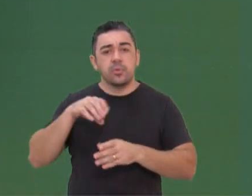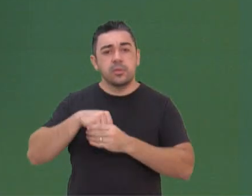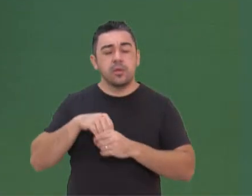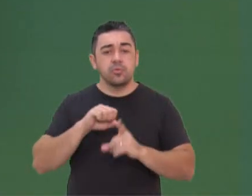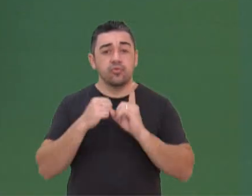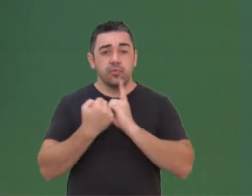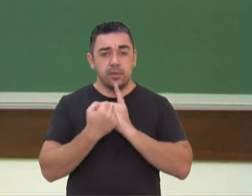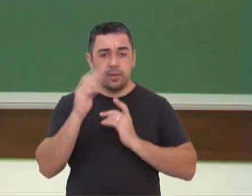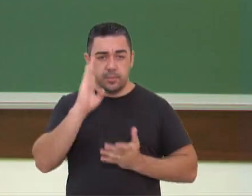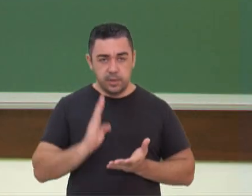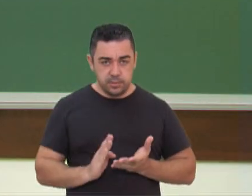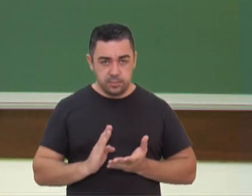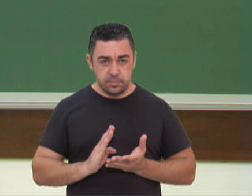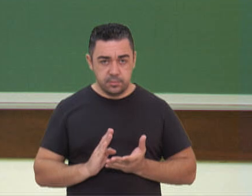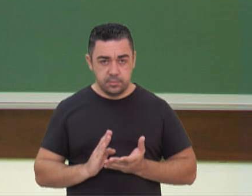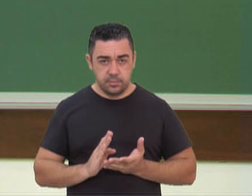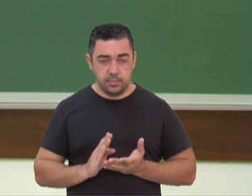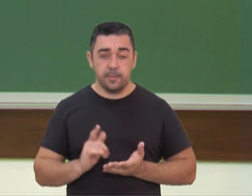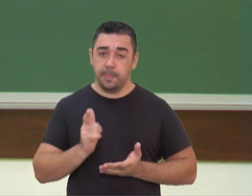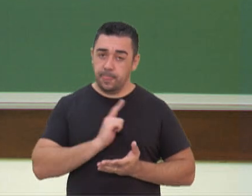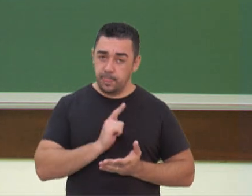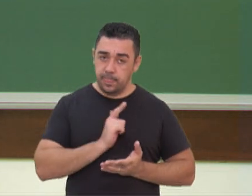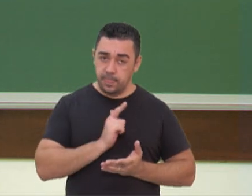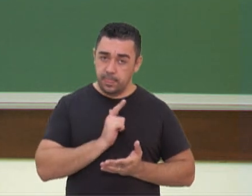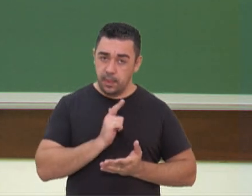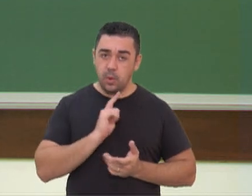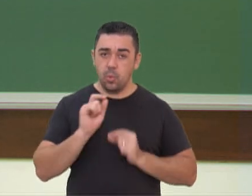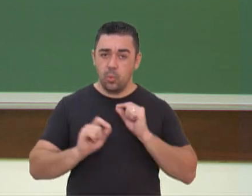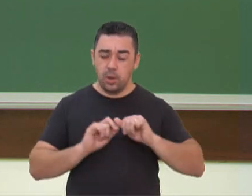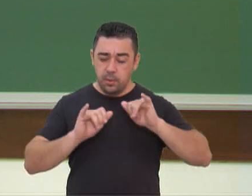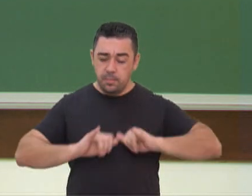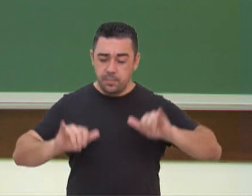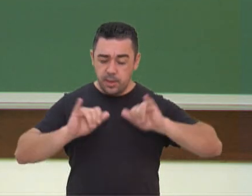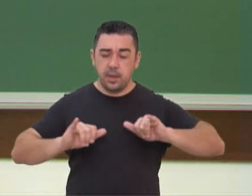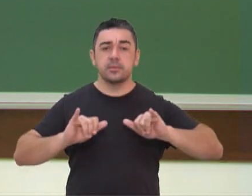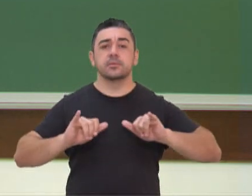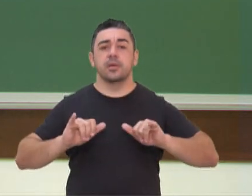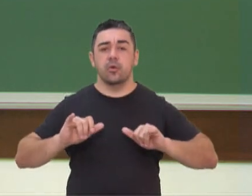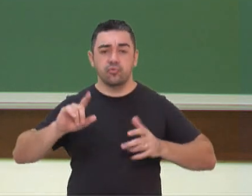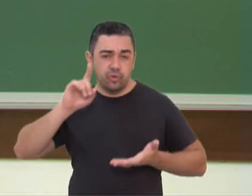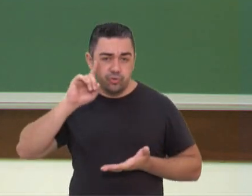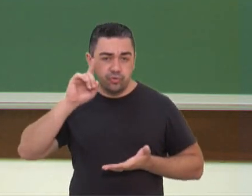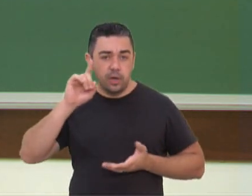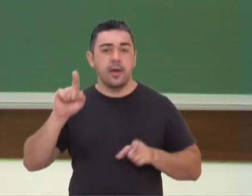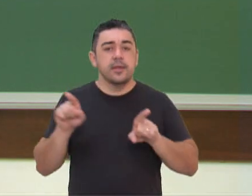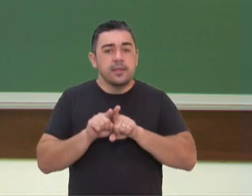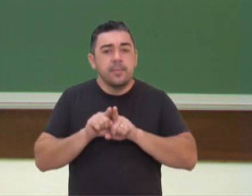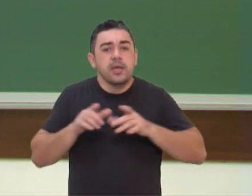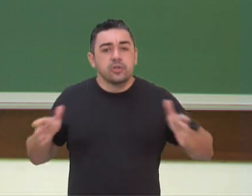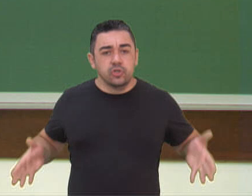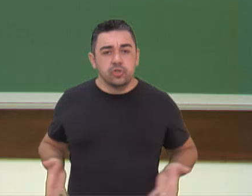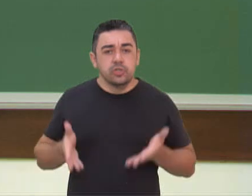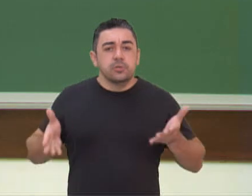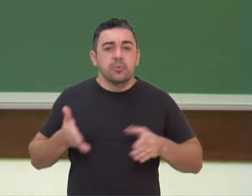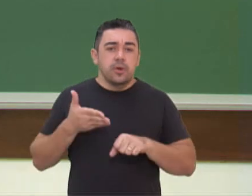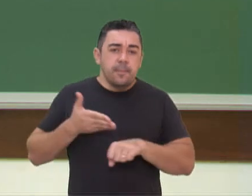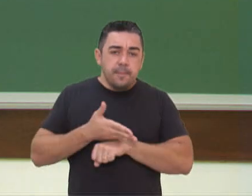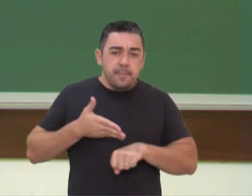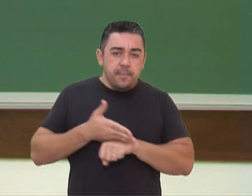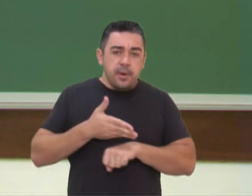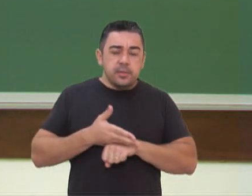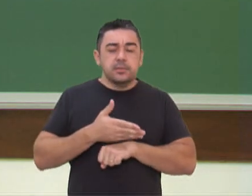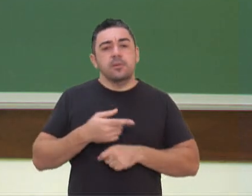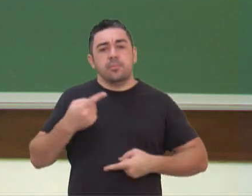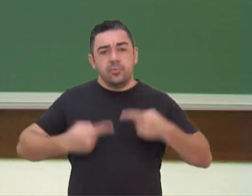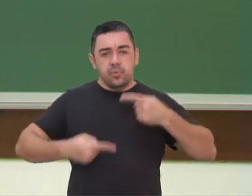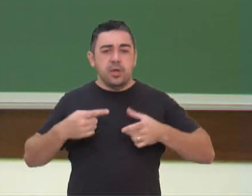sociedade brasileira. Então você tem uma imprensa que comunica o cotidiano, mas também estimula a participação política, a